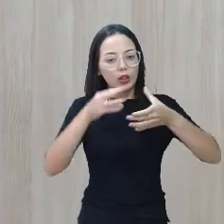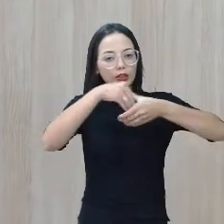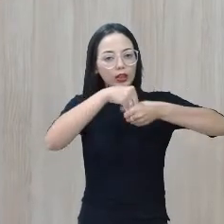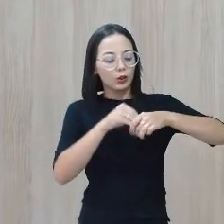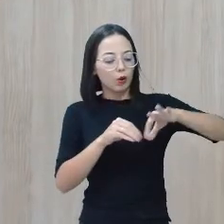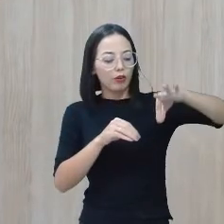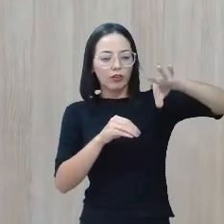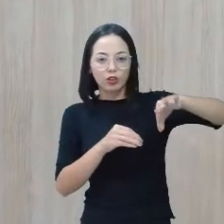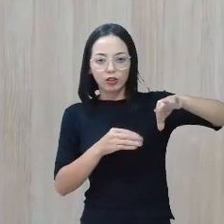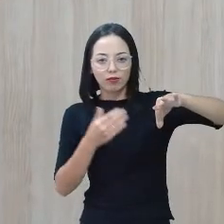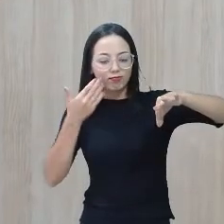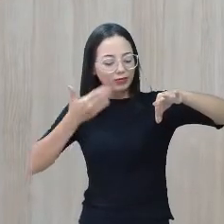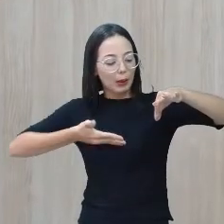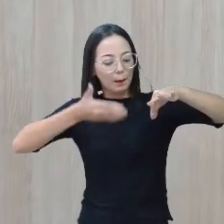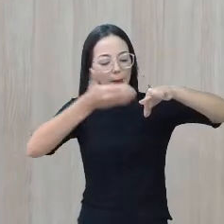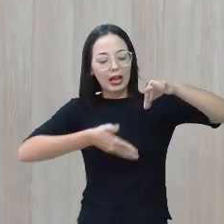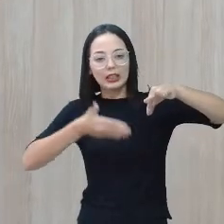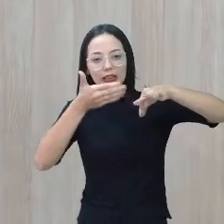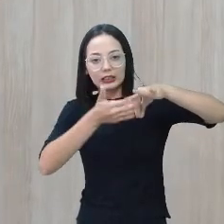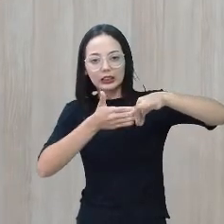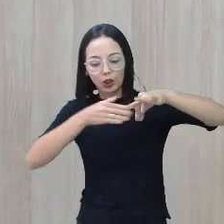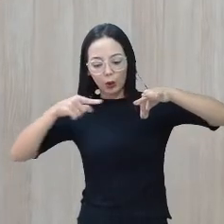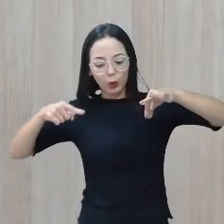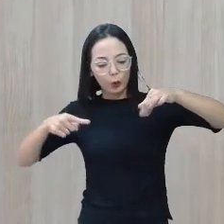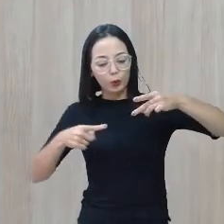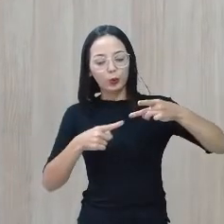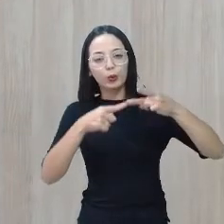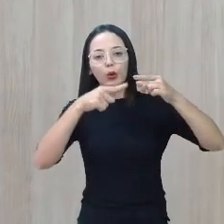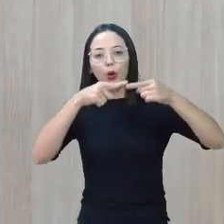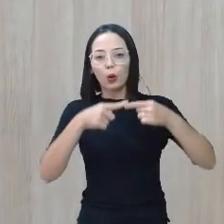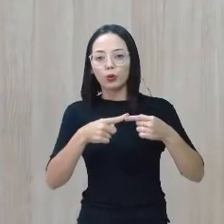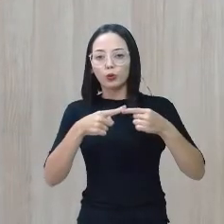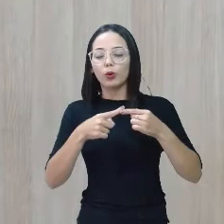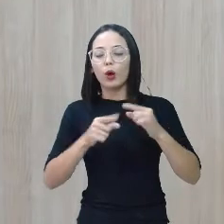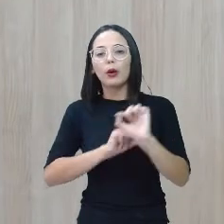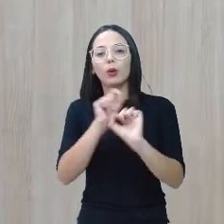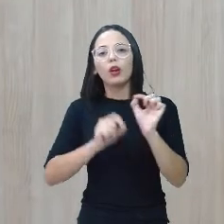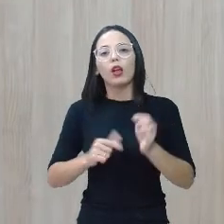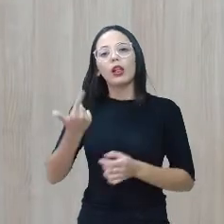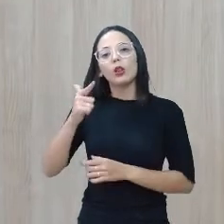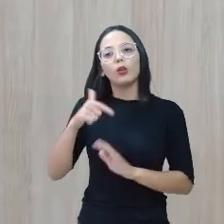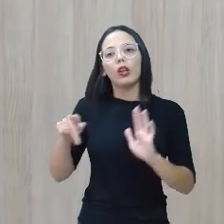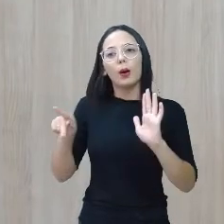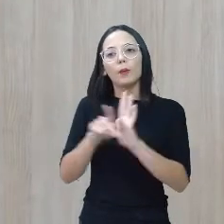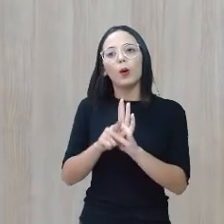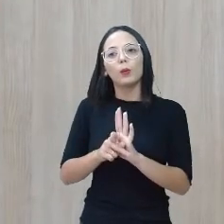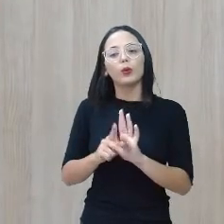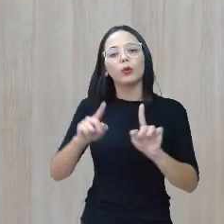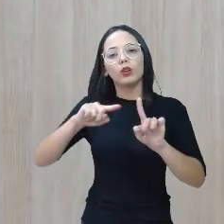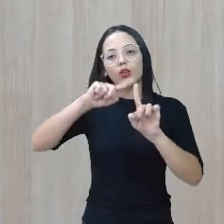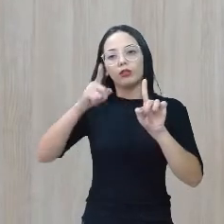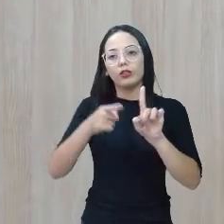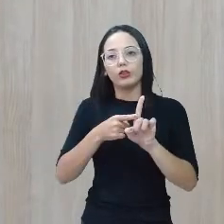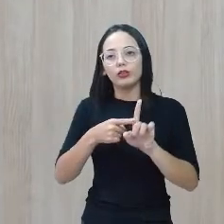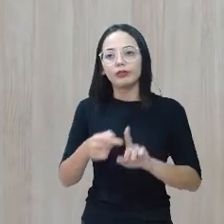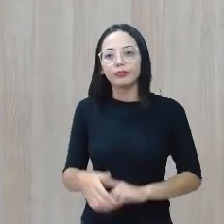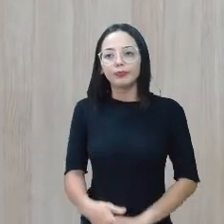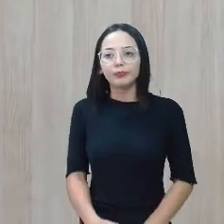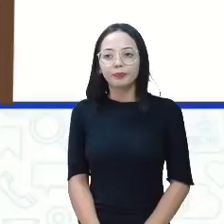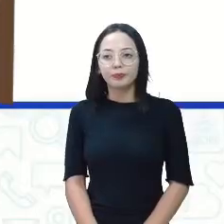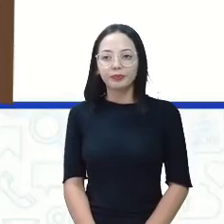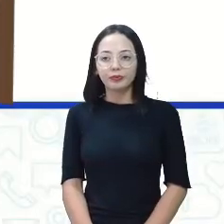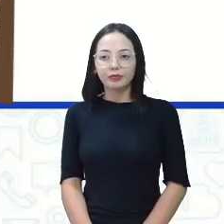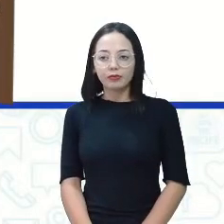Então, eles impedem o encontro do óvulo com o espermatozoide para que não ocorra a fecundação. O DIU